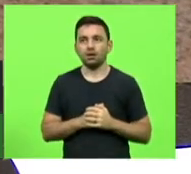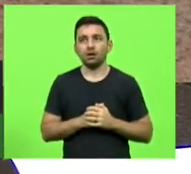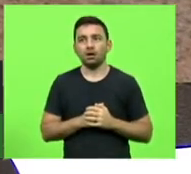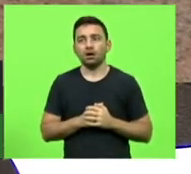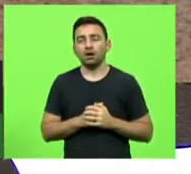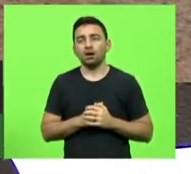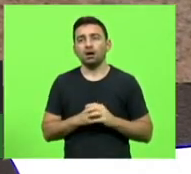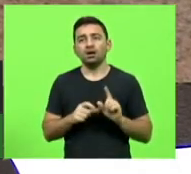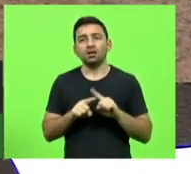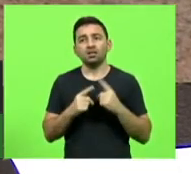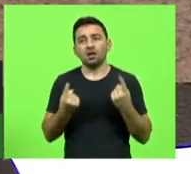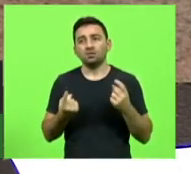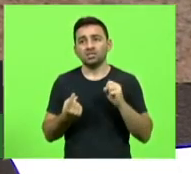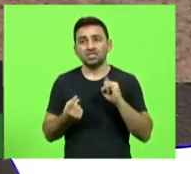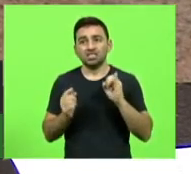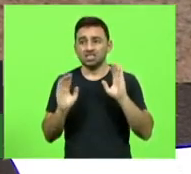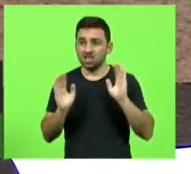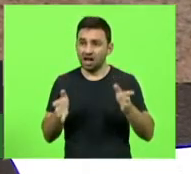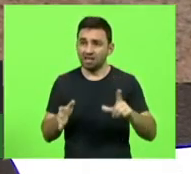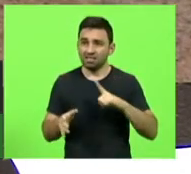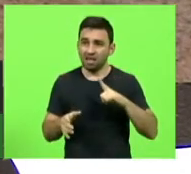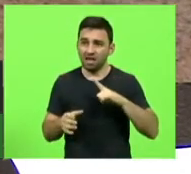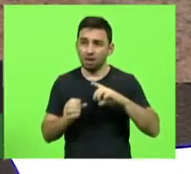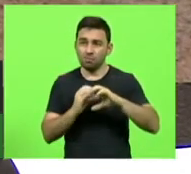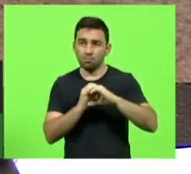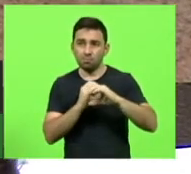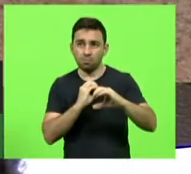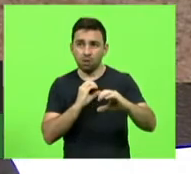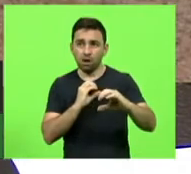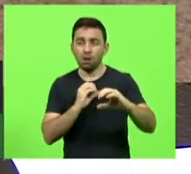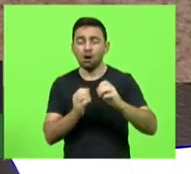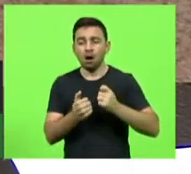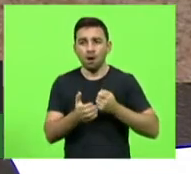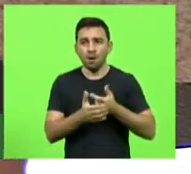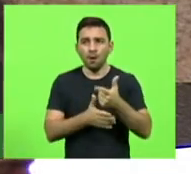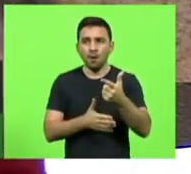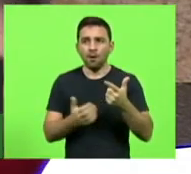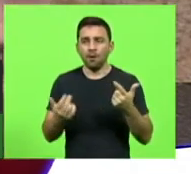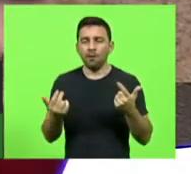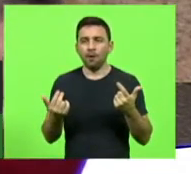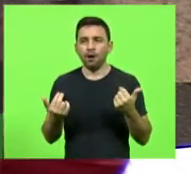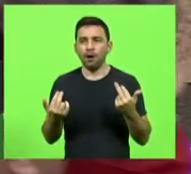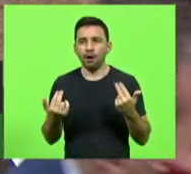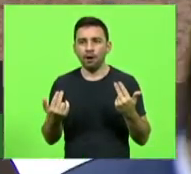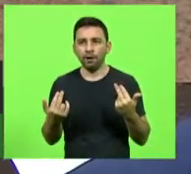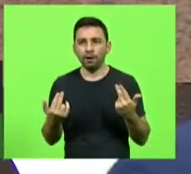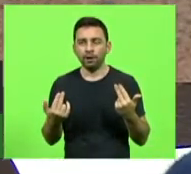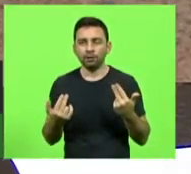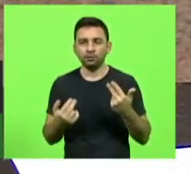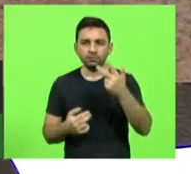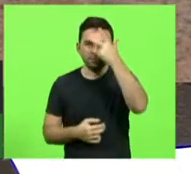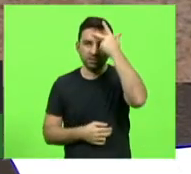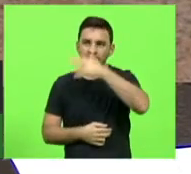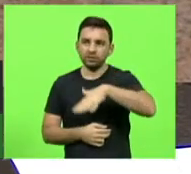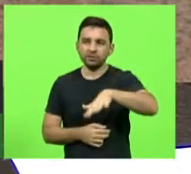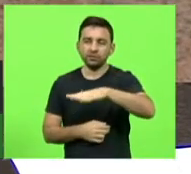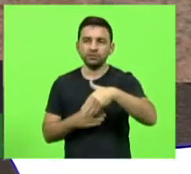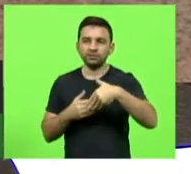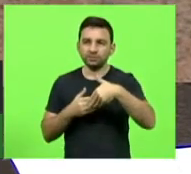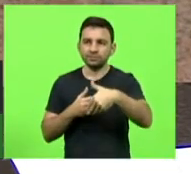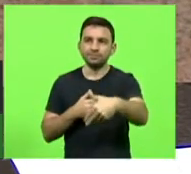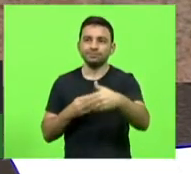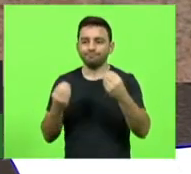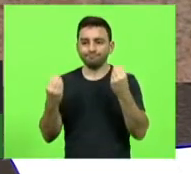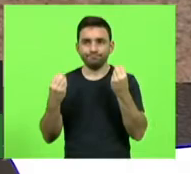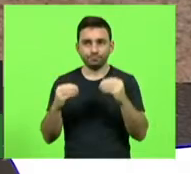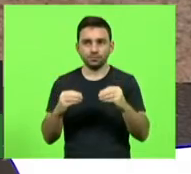mesmo já tendo instalado a sua rede de esgoto, pagando mesmo que aquele que vai ser beneficiado a partir da instalação dela na